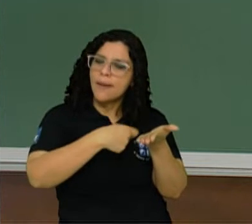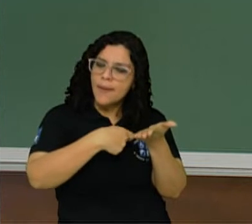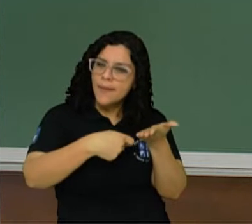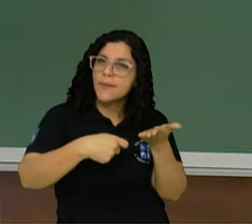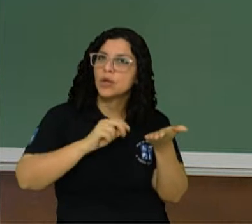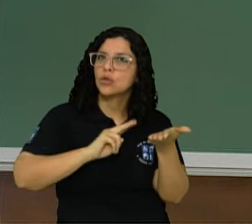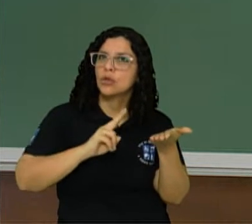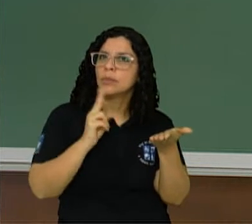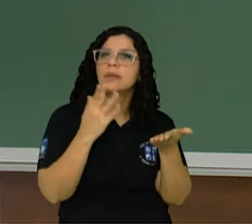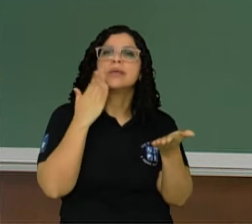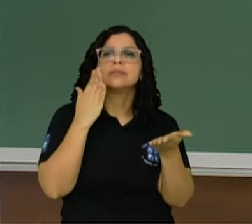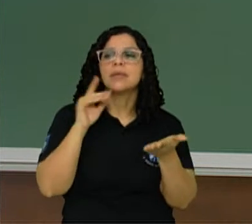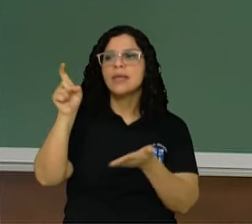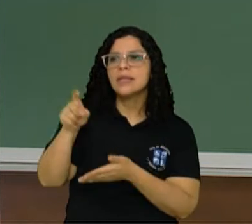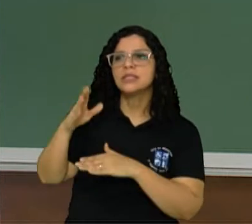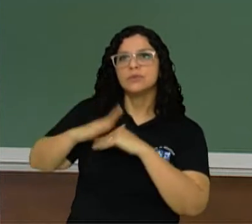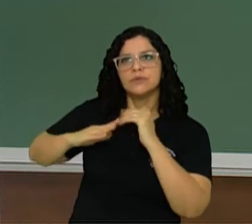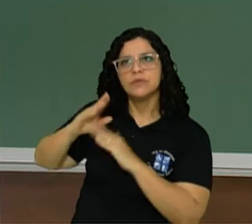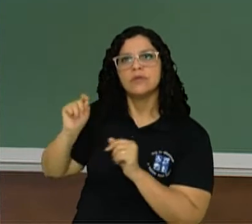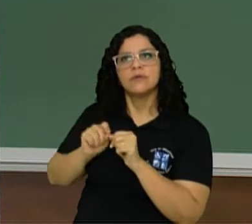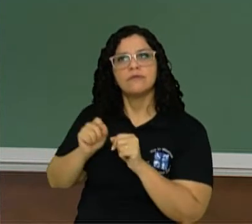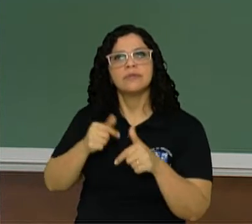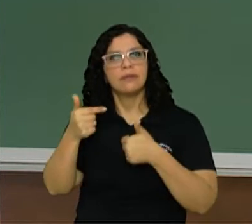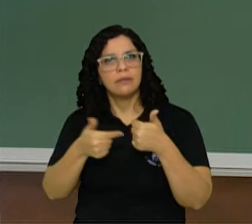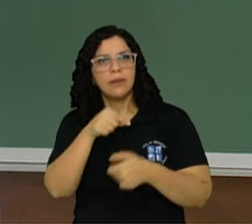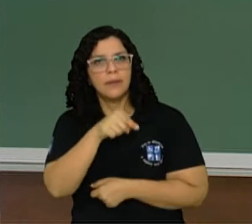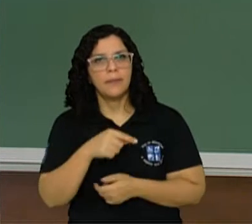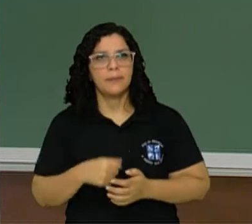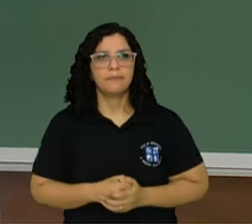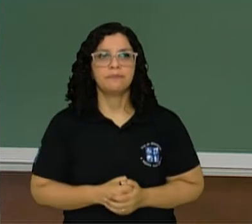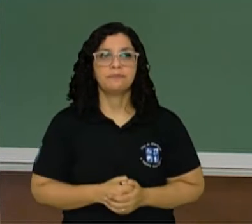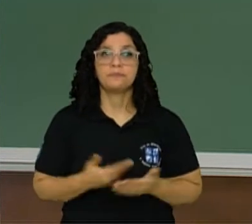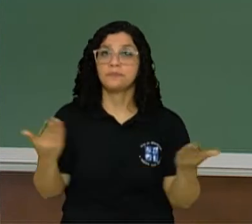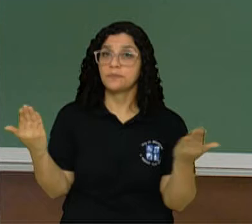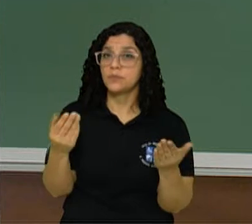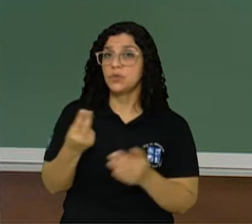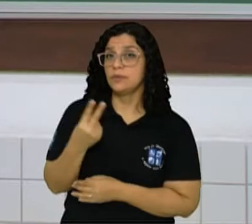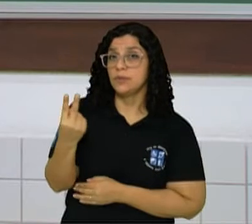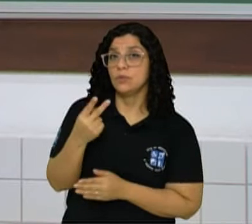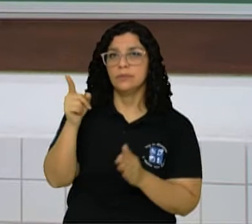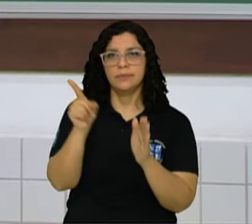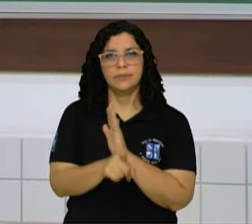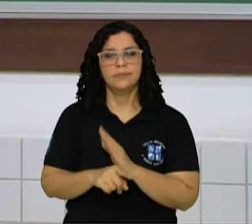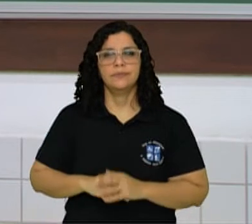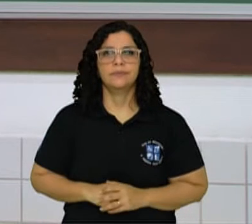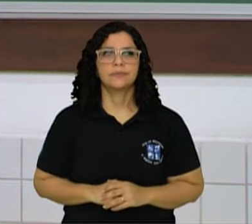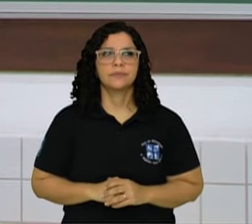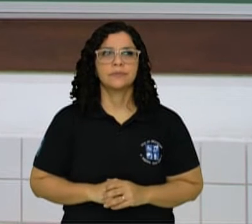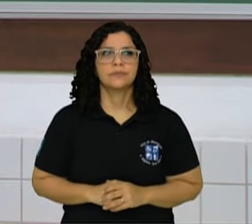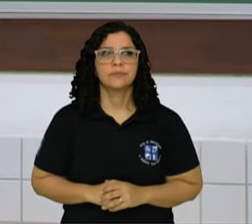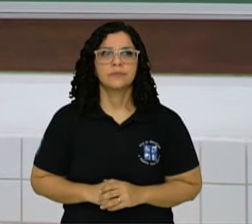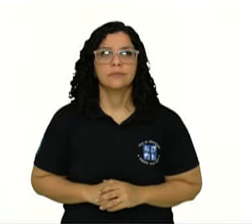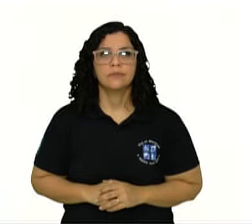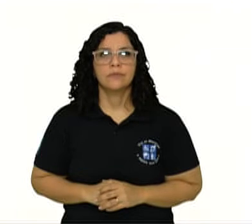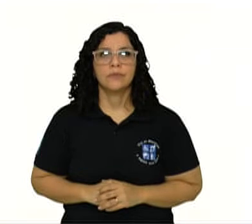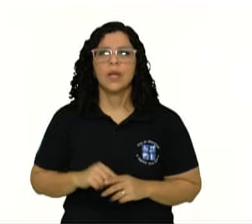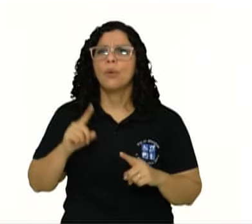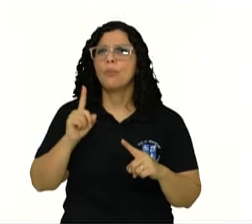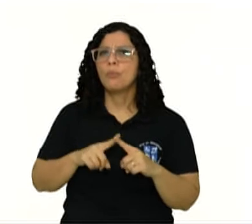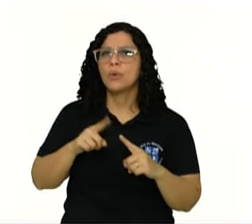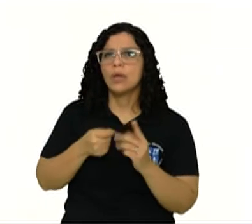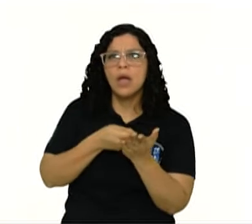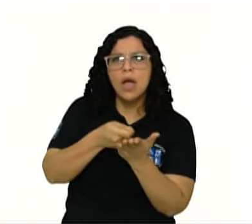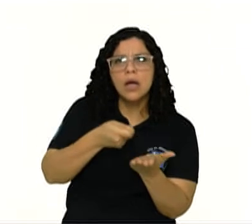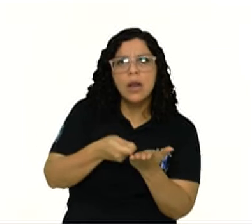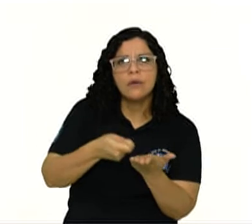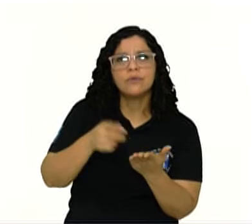para que as pessoas reconheçam o trabalho dele. Então, vamos lá para o quiz número 2. Por que a gravura